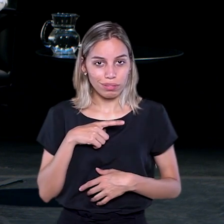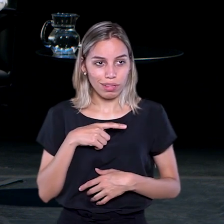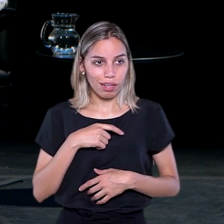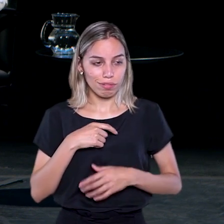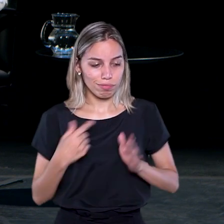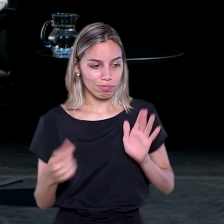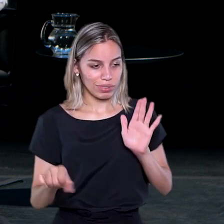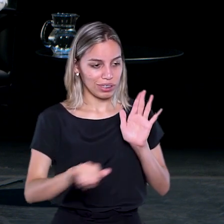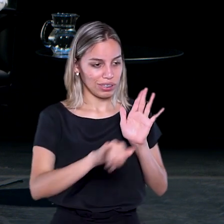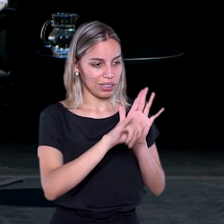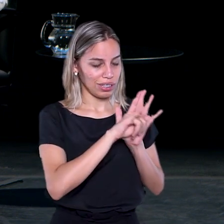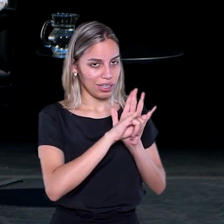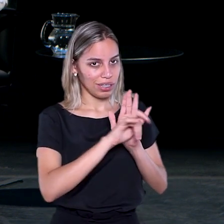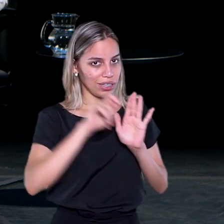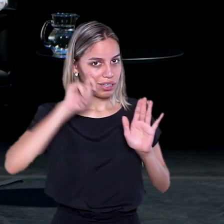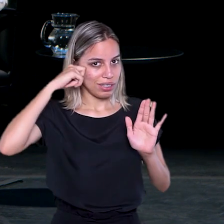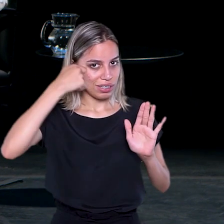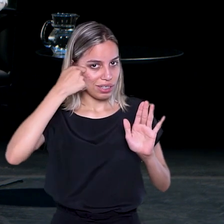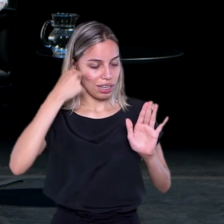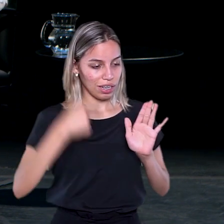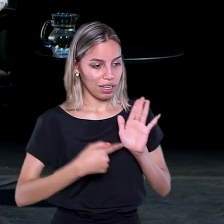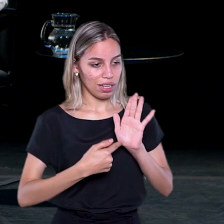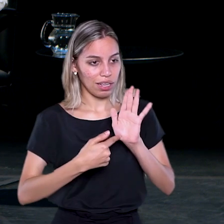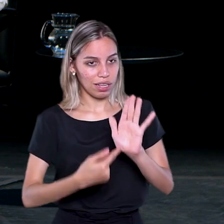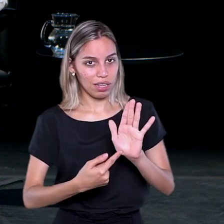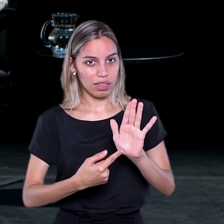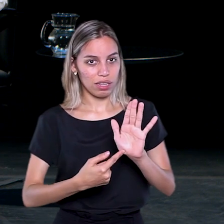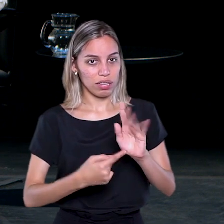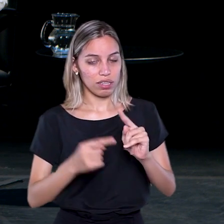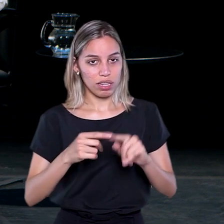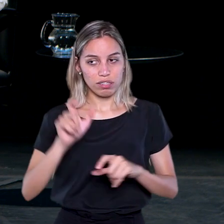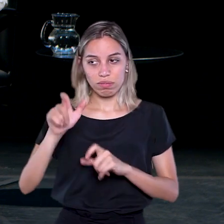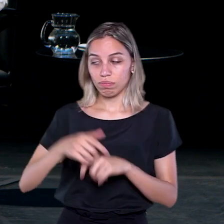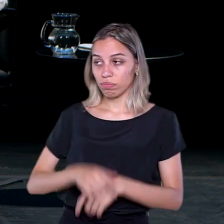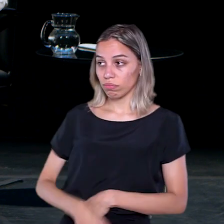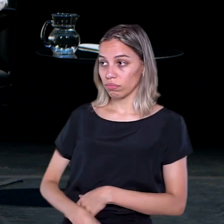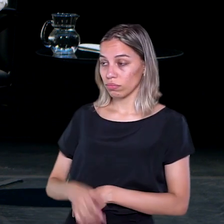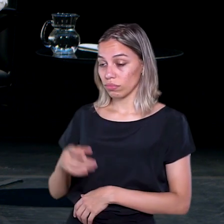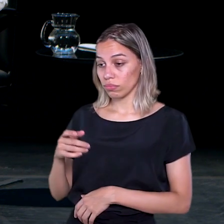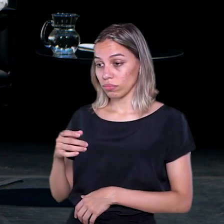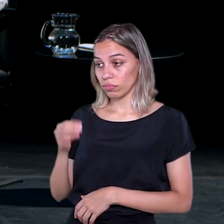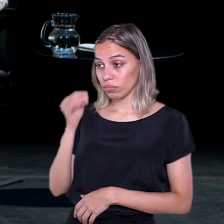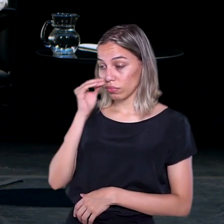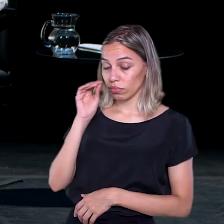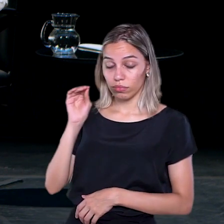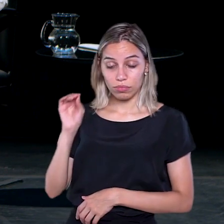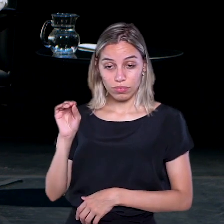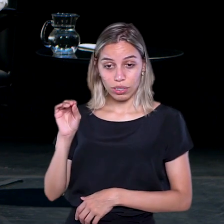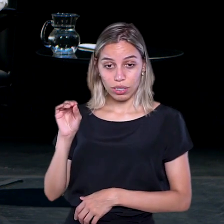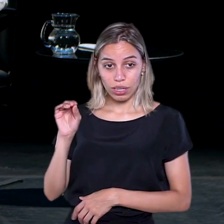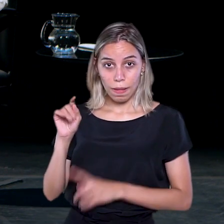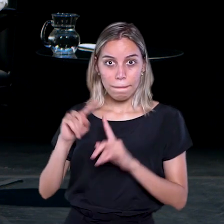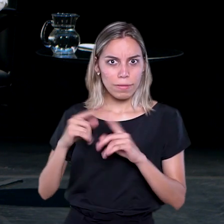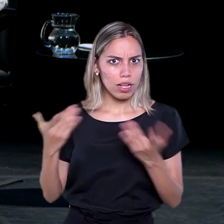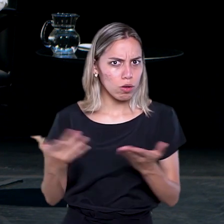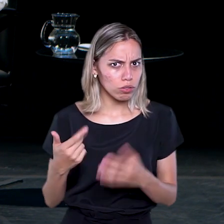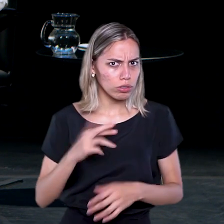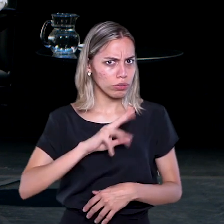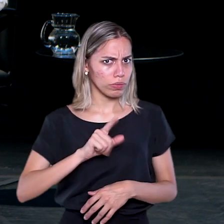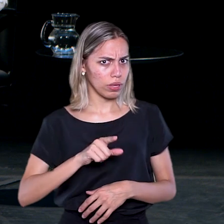de identidade racial, isso se dá num contexto desinteressado, Afonso. Hoje não é mais um contexto